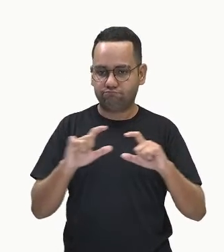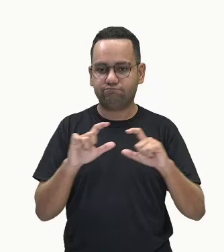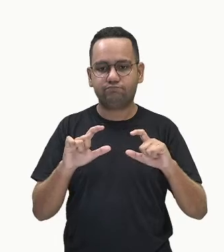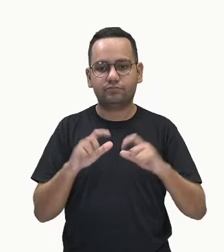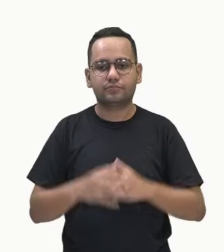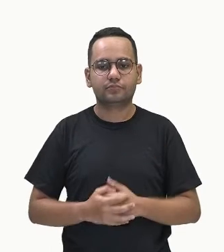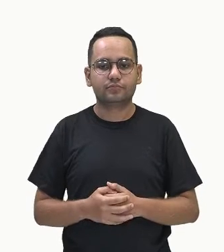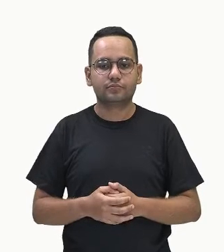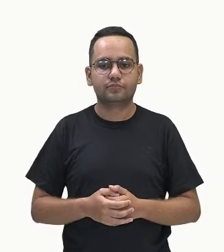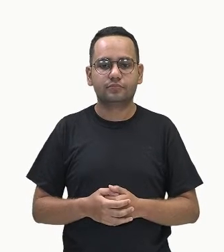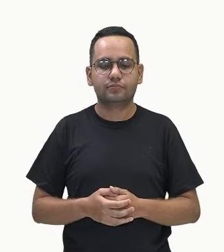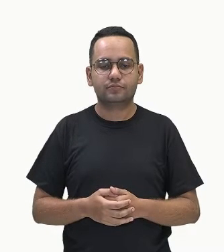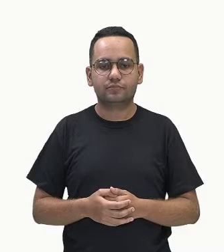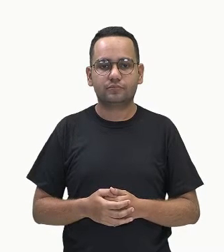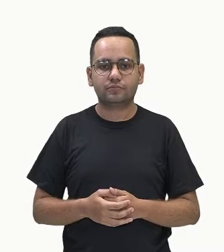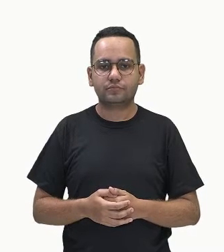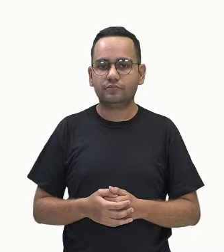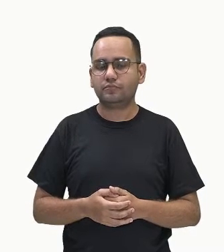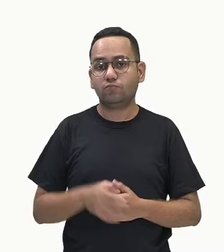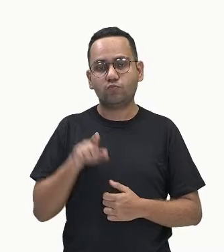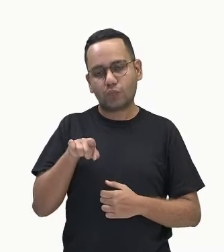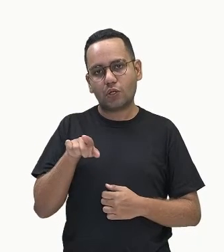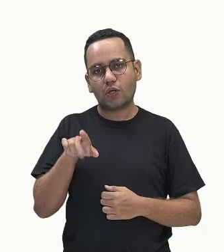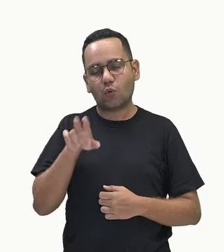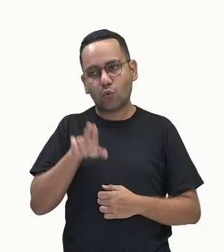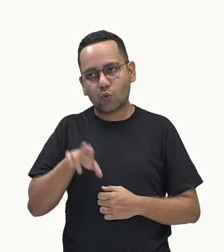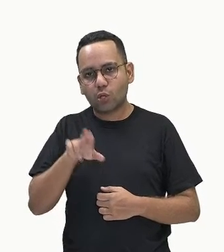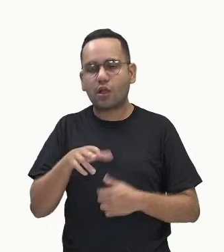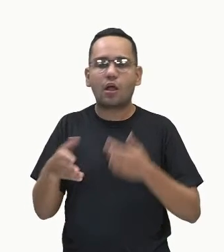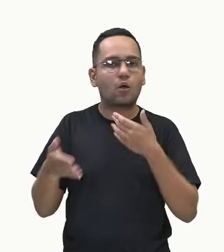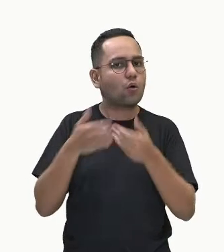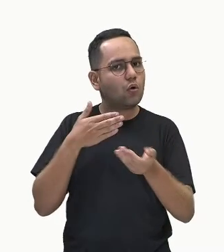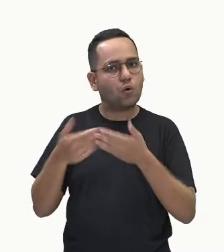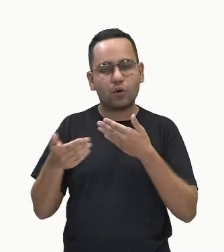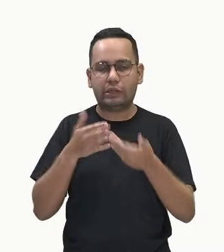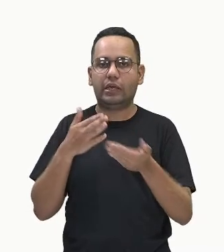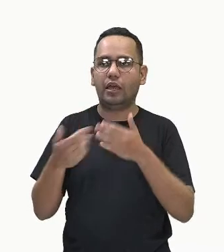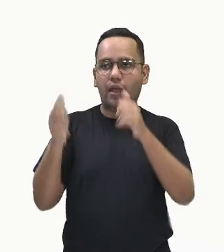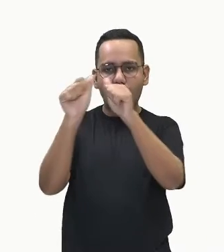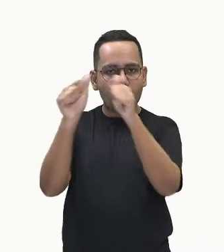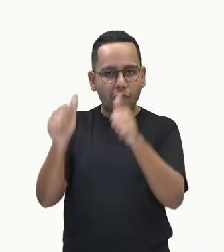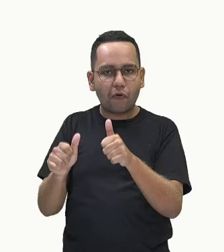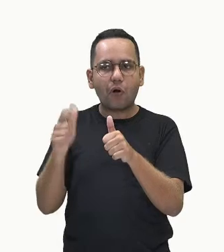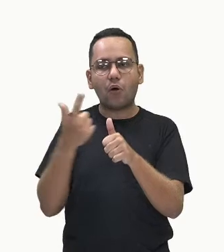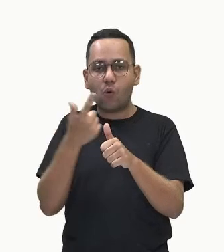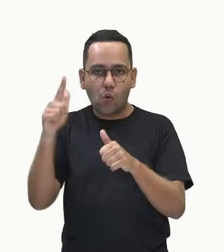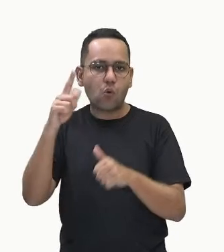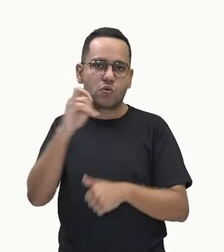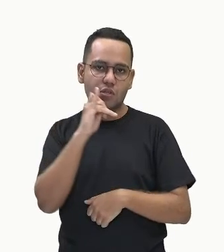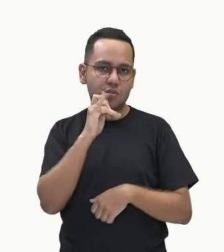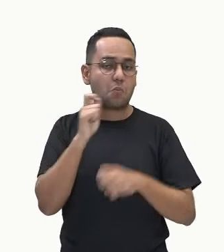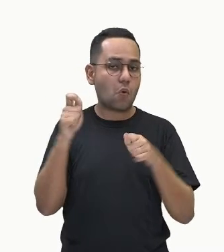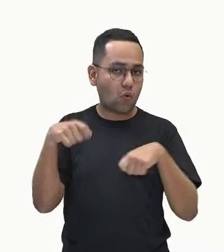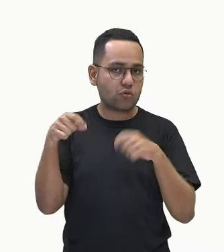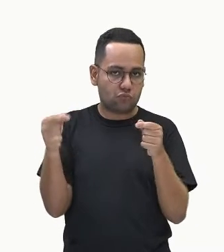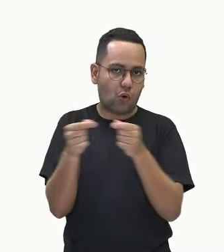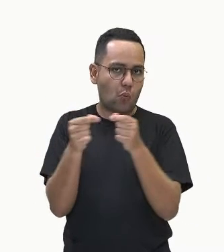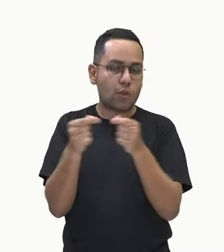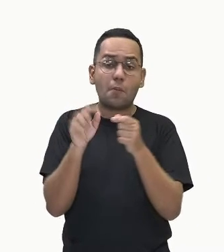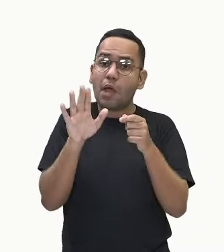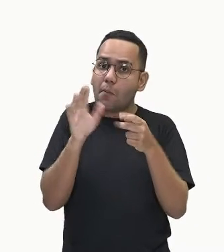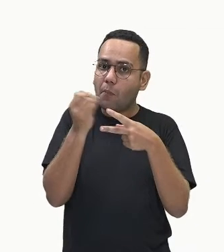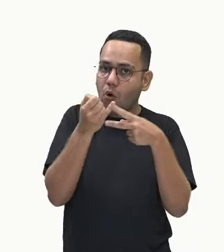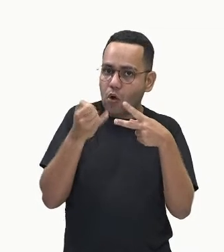polígono regular. Vale para qualquer um daqueles, tá? Ou outros exemplos também. Então, a área de um polígono regular pode